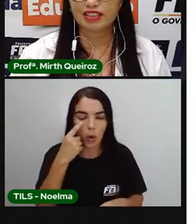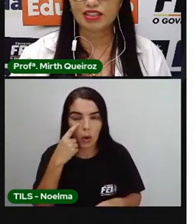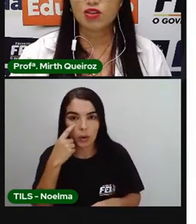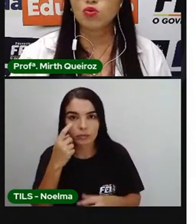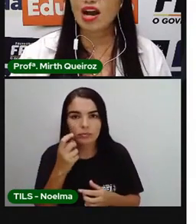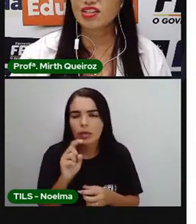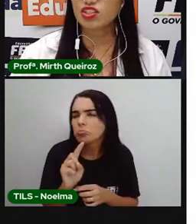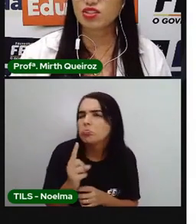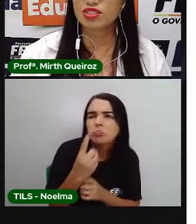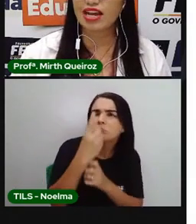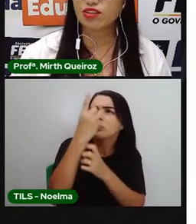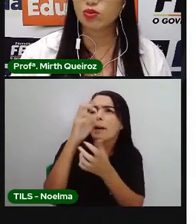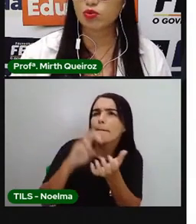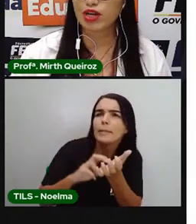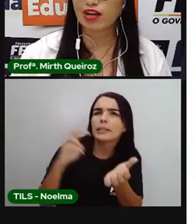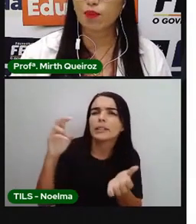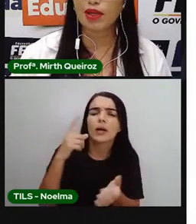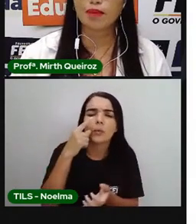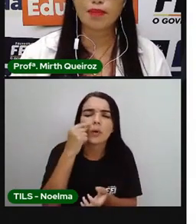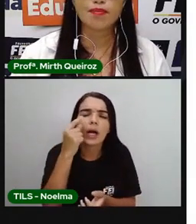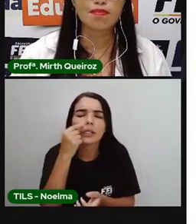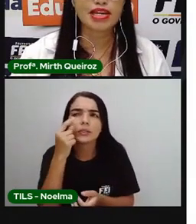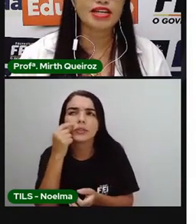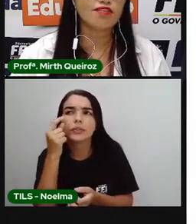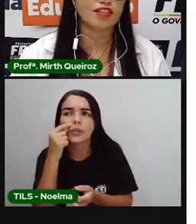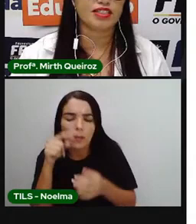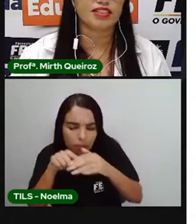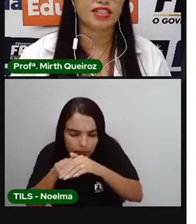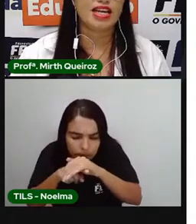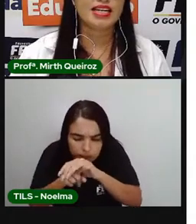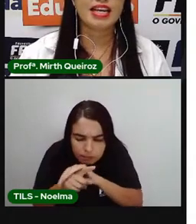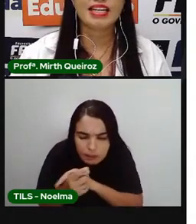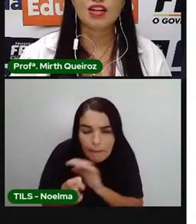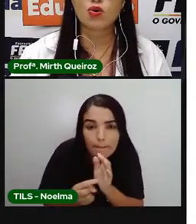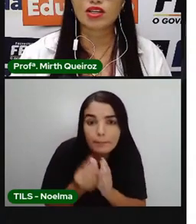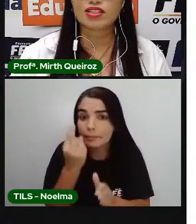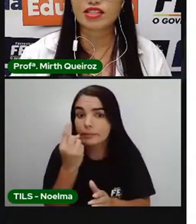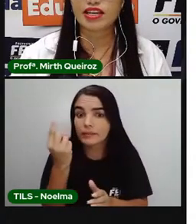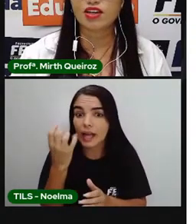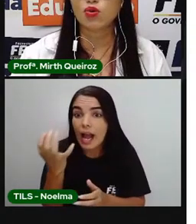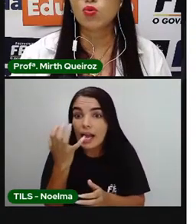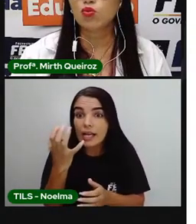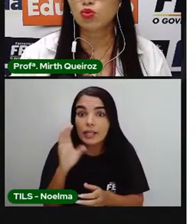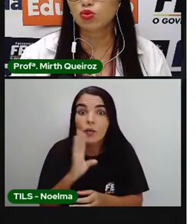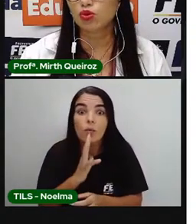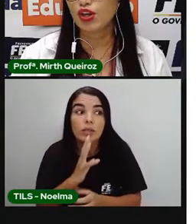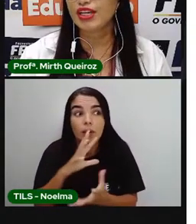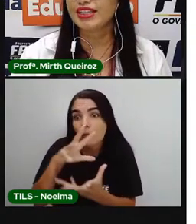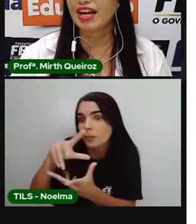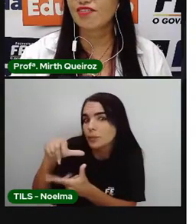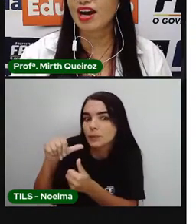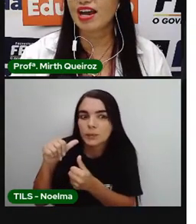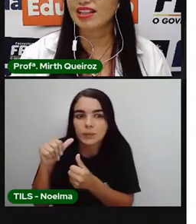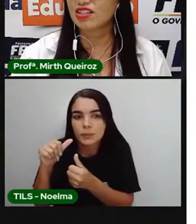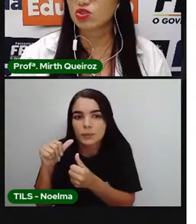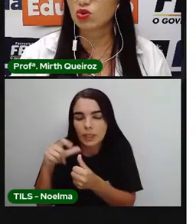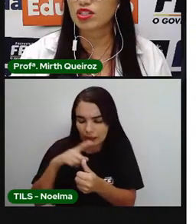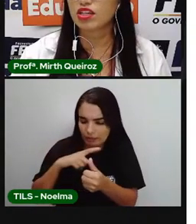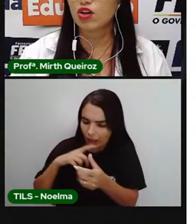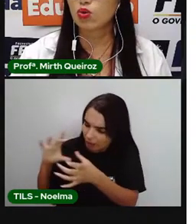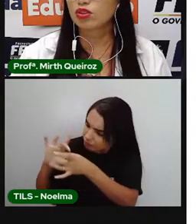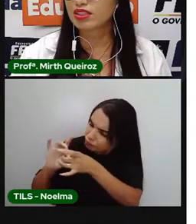manhã, um ratinho saiu do buraco pela primeira vez. Queria conhecer o mundo e travar